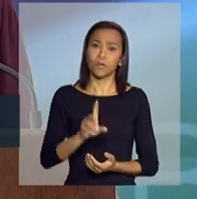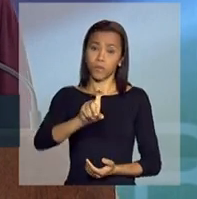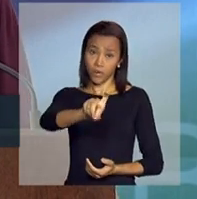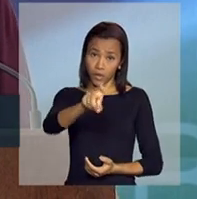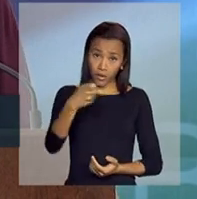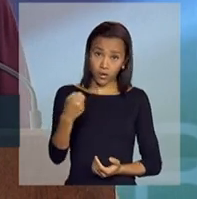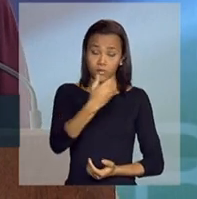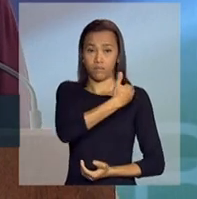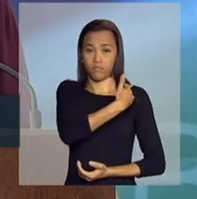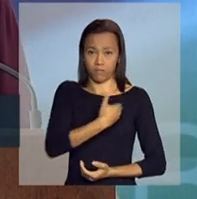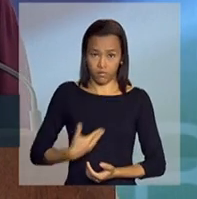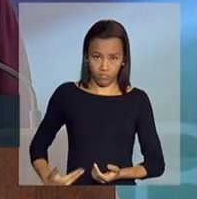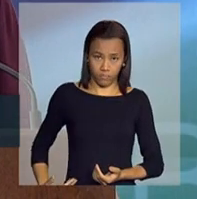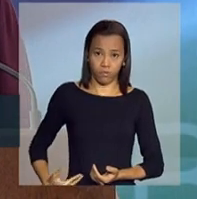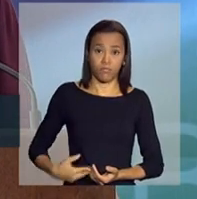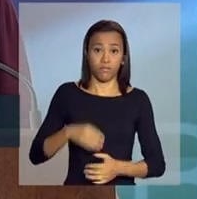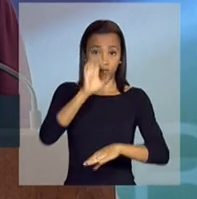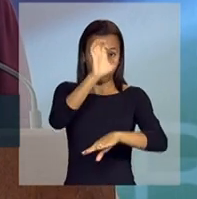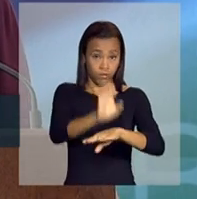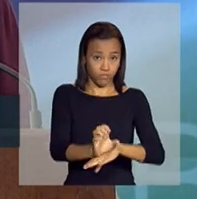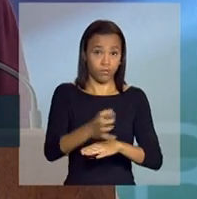ex-governador da Bahia,